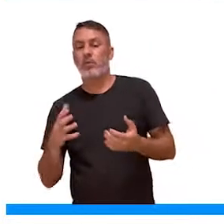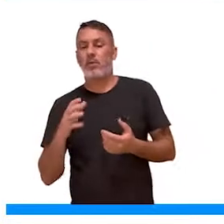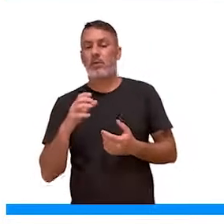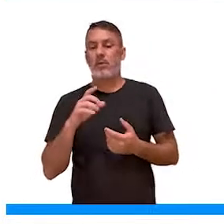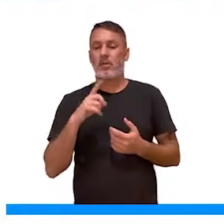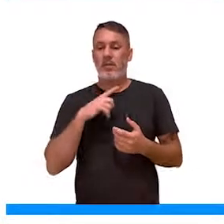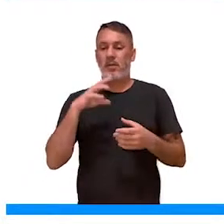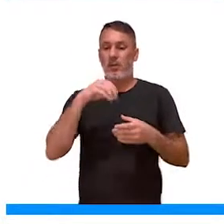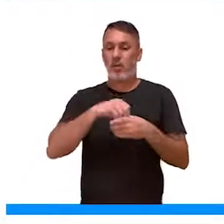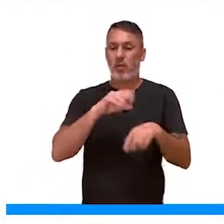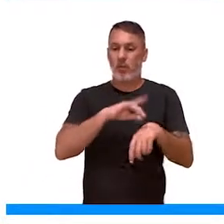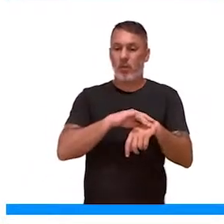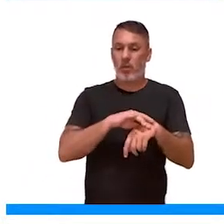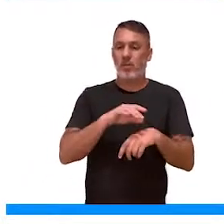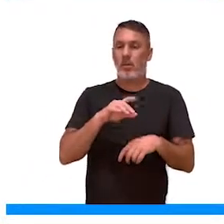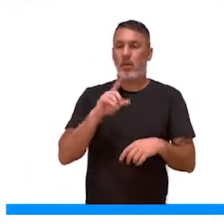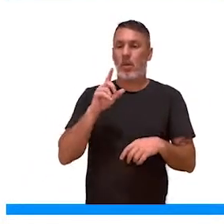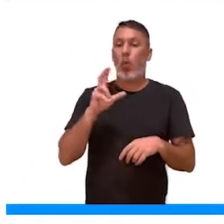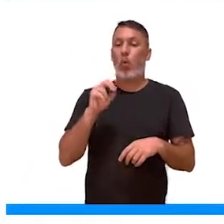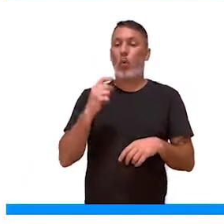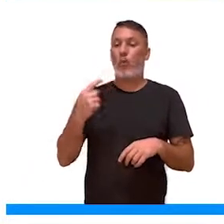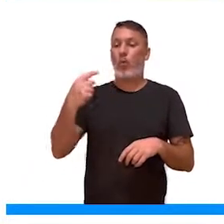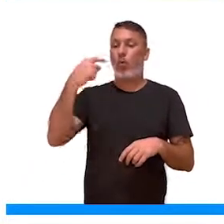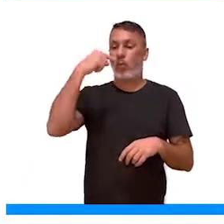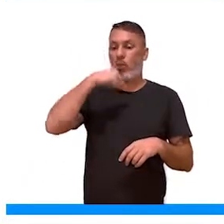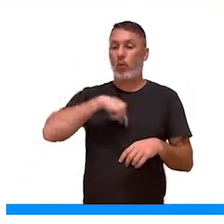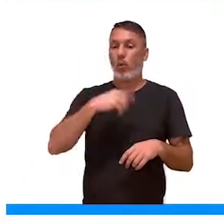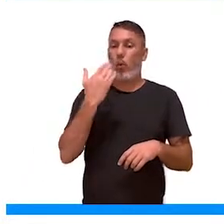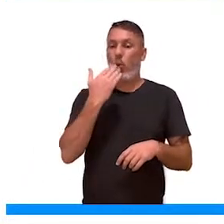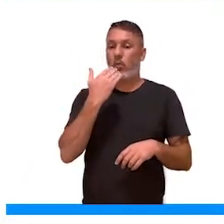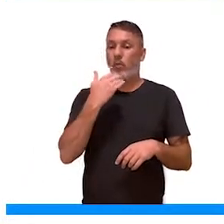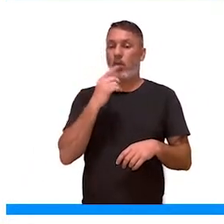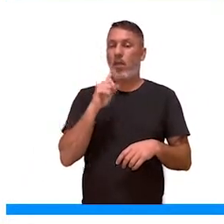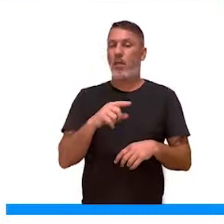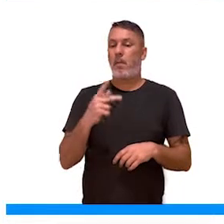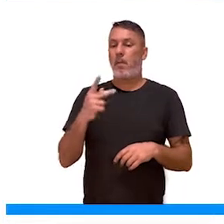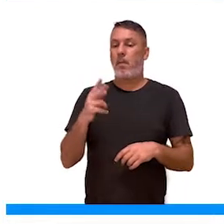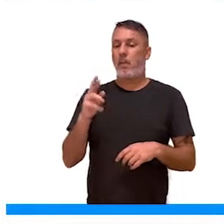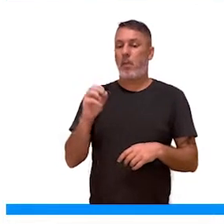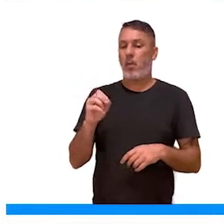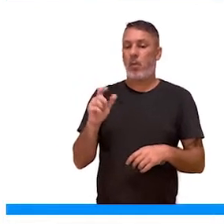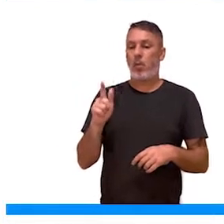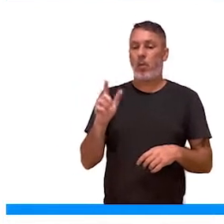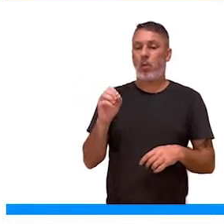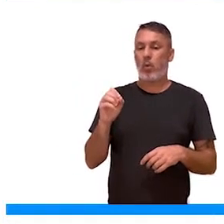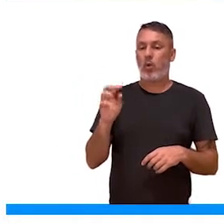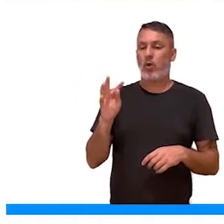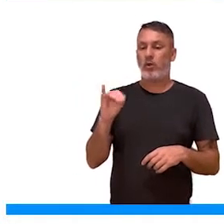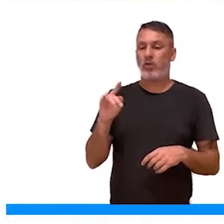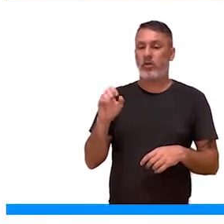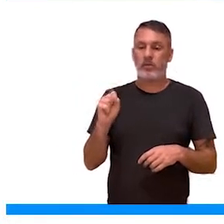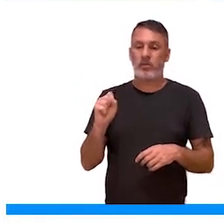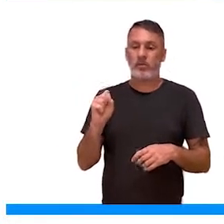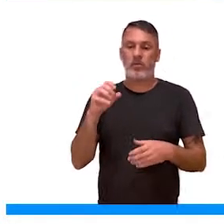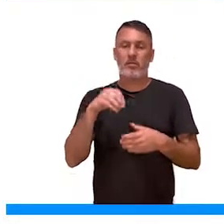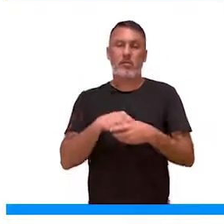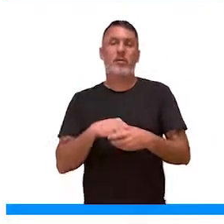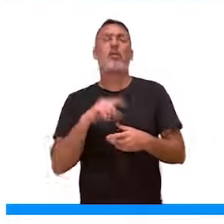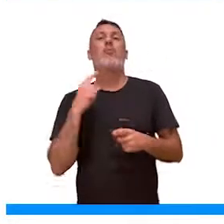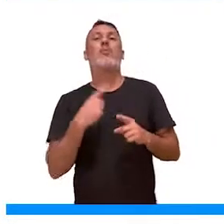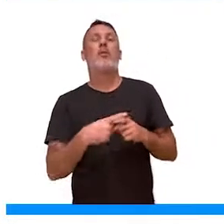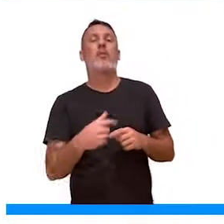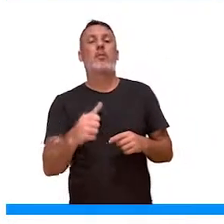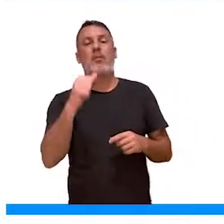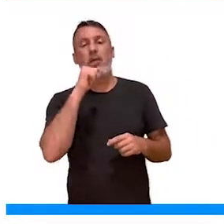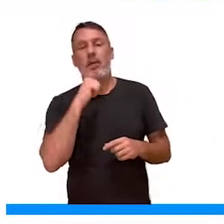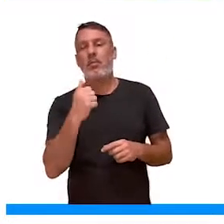cisticercose? A cisticercose, a gente ingere o ovo. Então, o que está ingerindo aí são hortaliças, água contaminada com